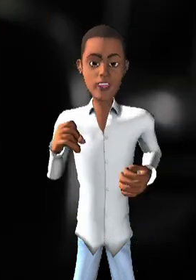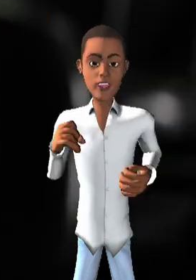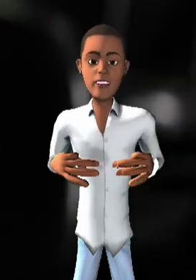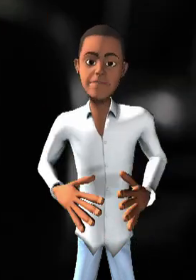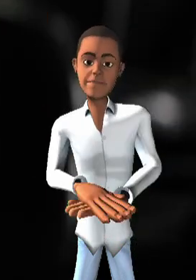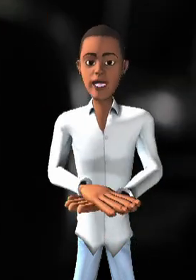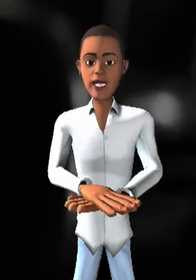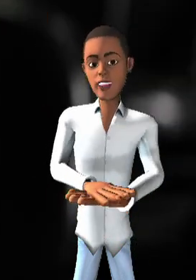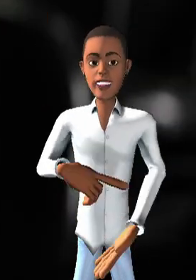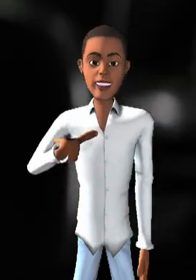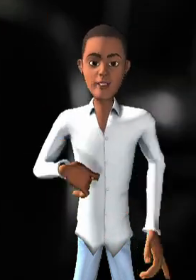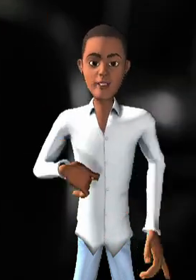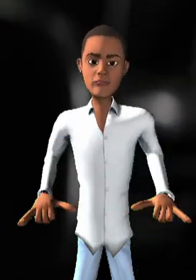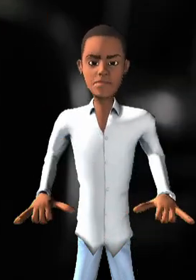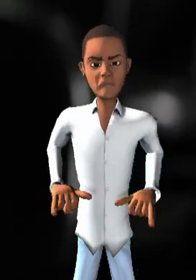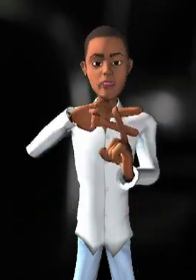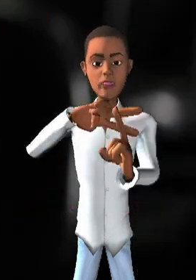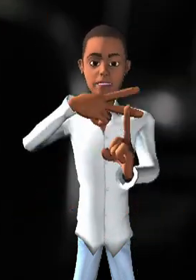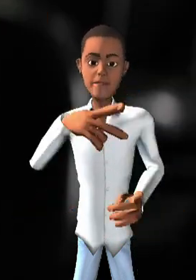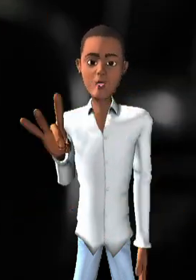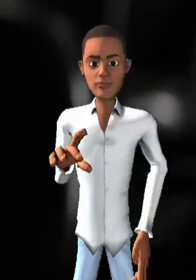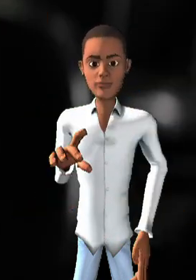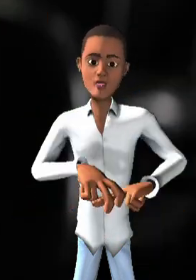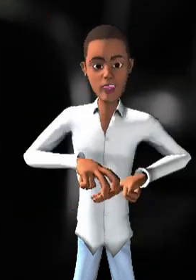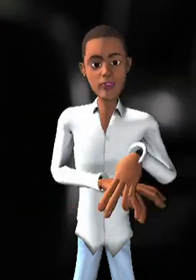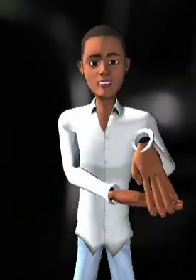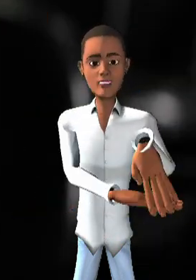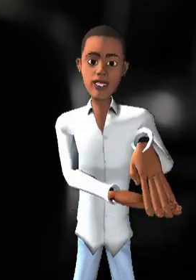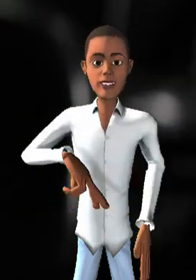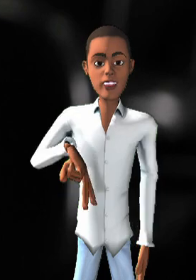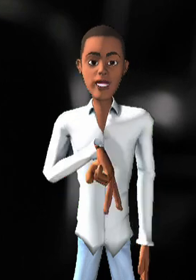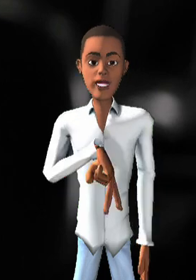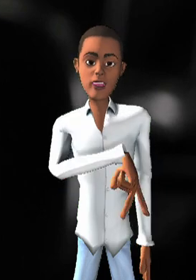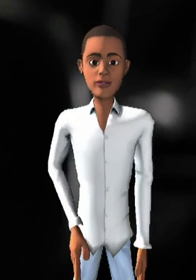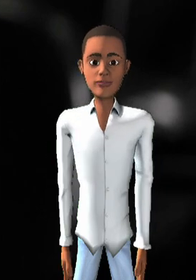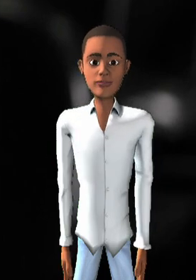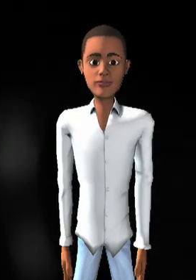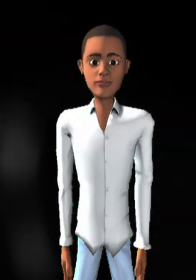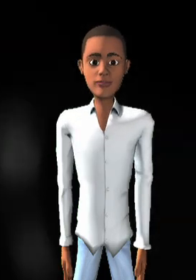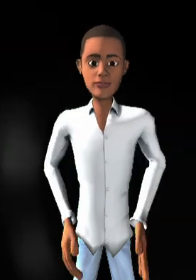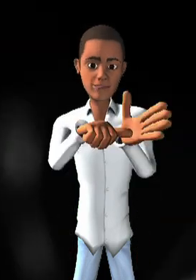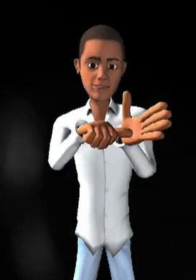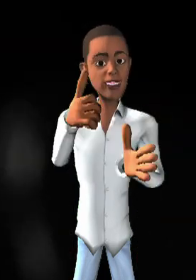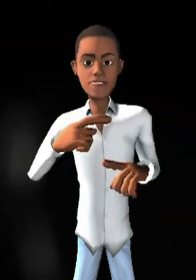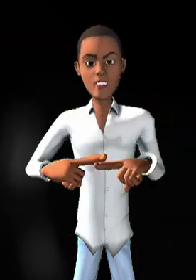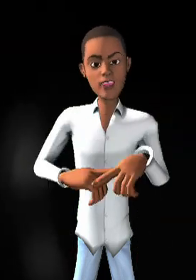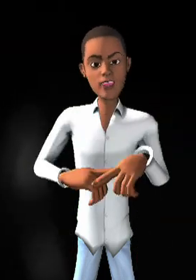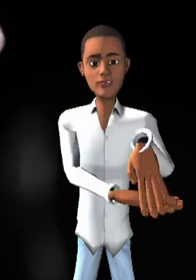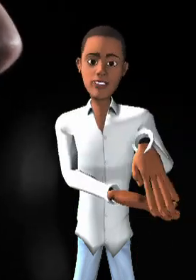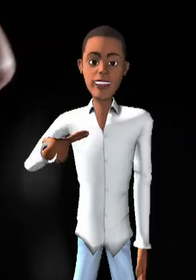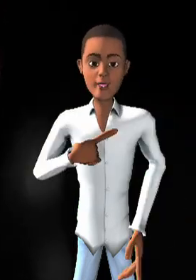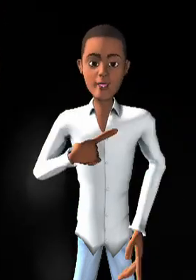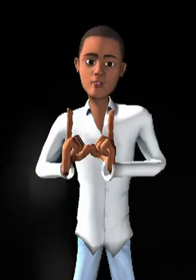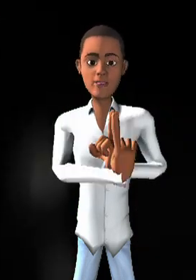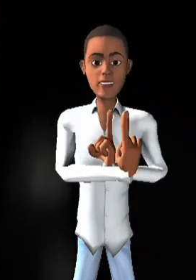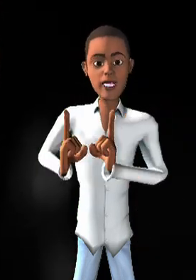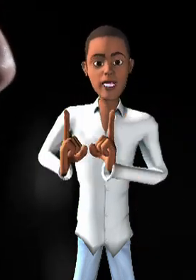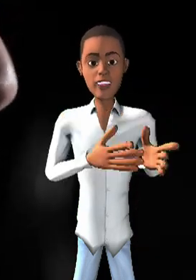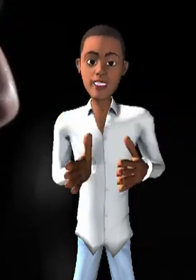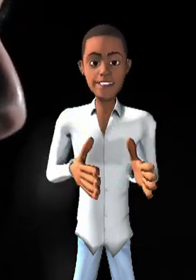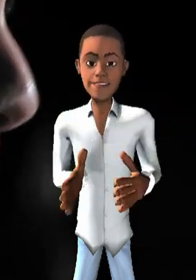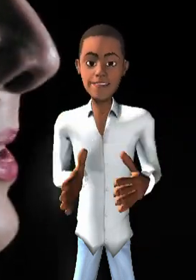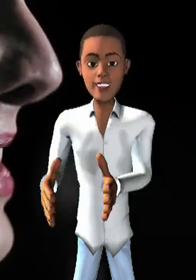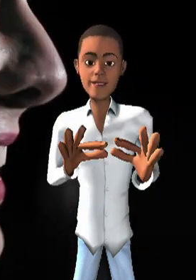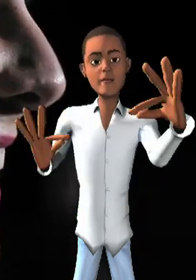não tivesse explicado pra ele, eu teria sofrido 2 opressões numa atravessada de rua. que é a de que eu sou menor porque eu não sei fazer